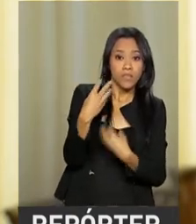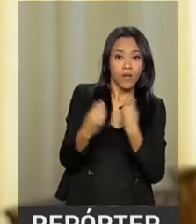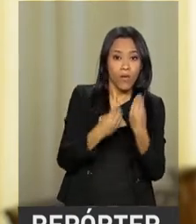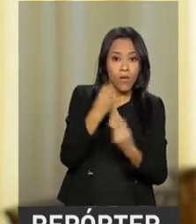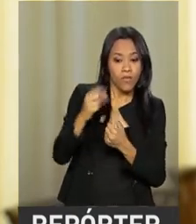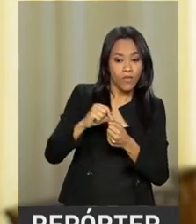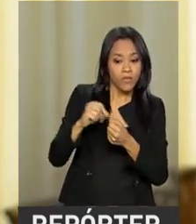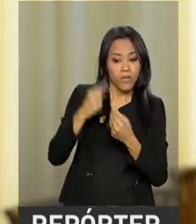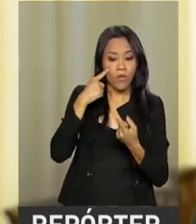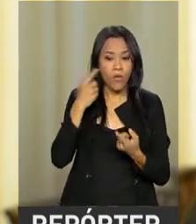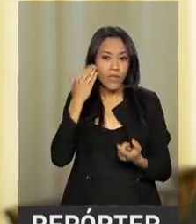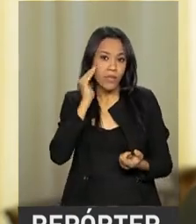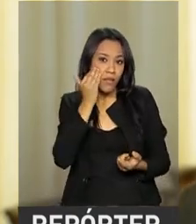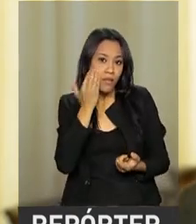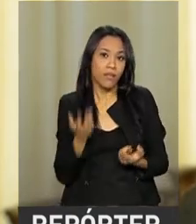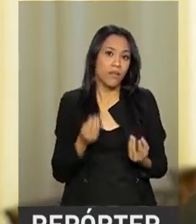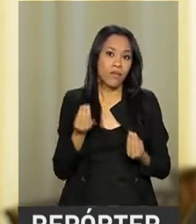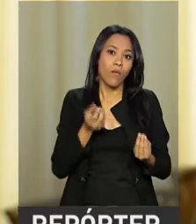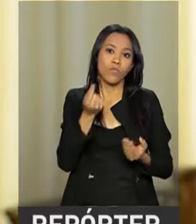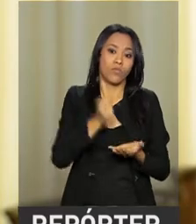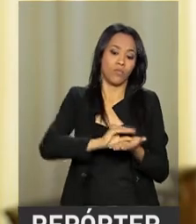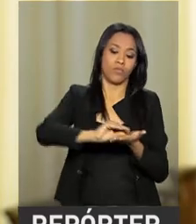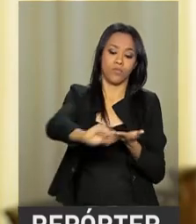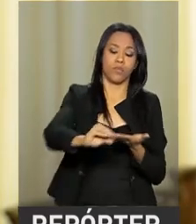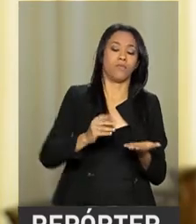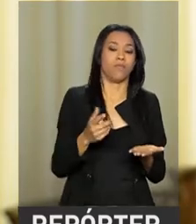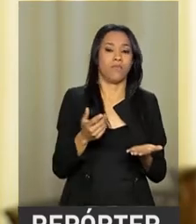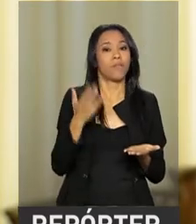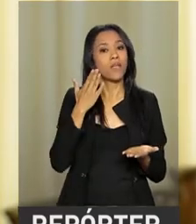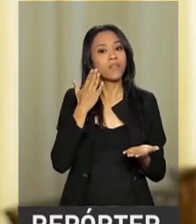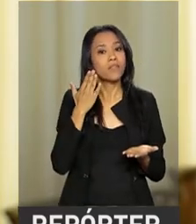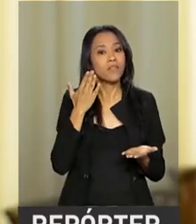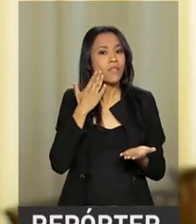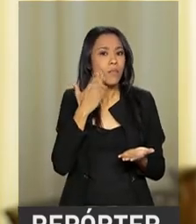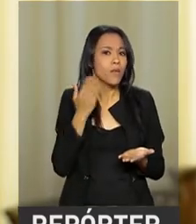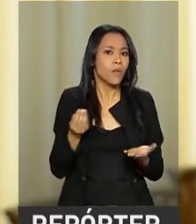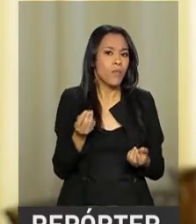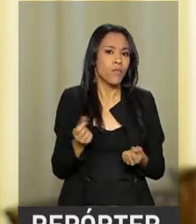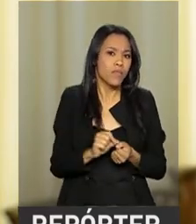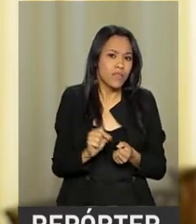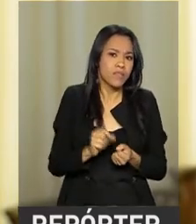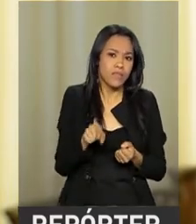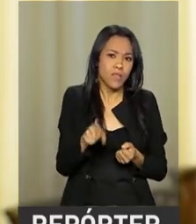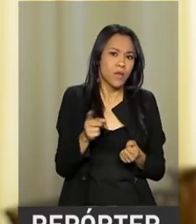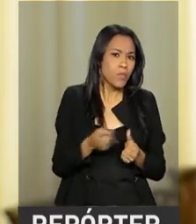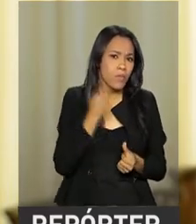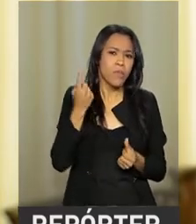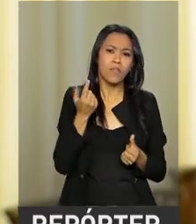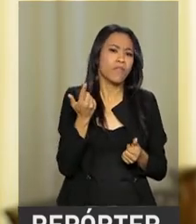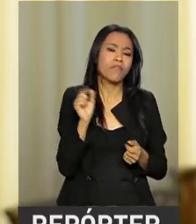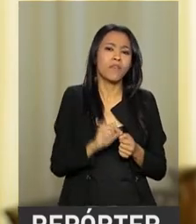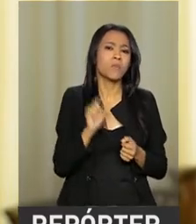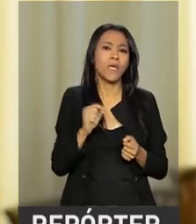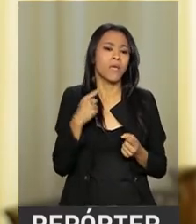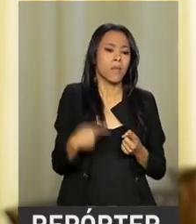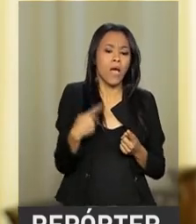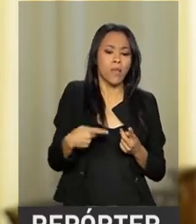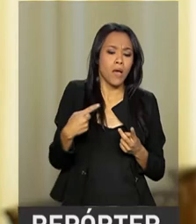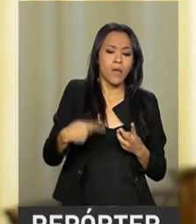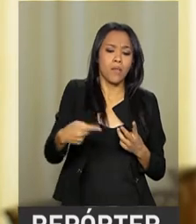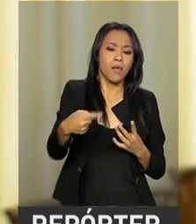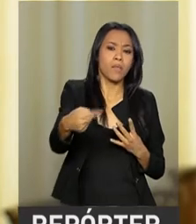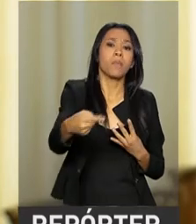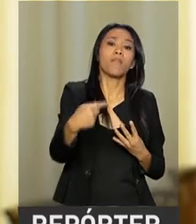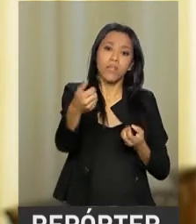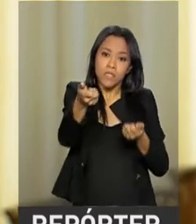existe quando você vence aquela resistência inicial de entender como é que funciona, de entender o primeiro passo a ser dado, né, para aproveitar a